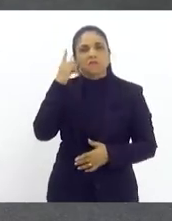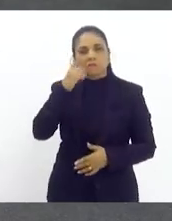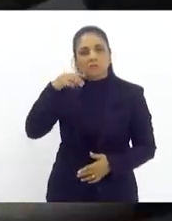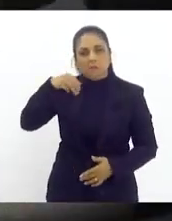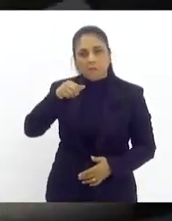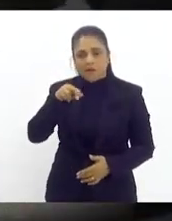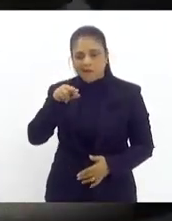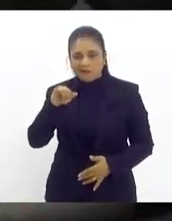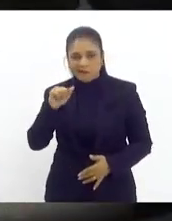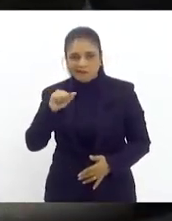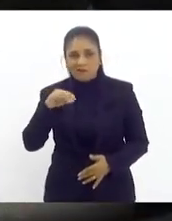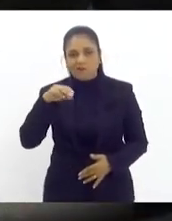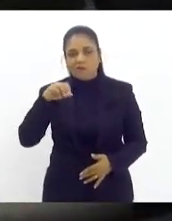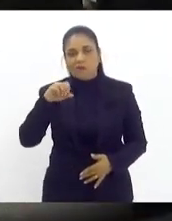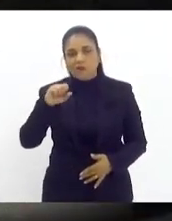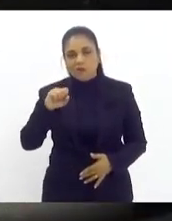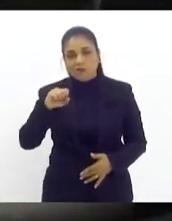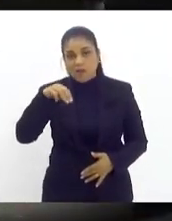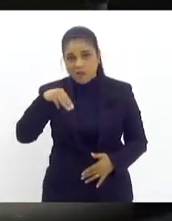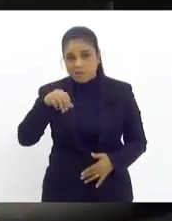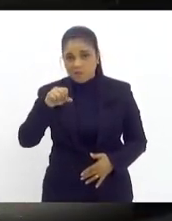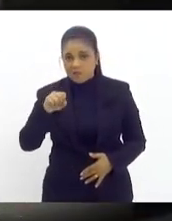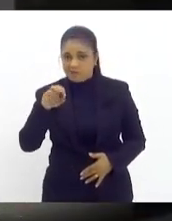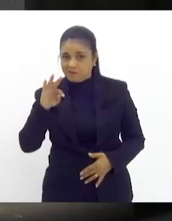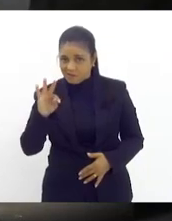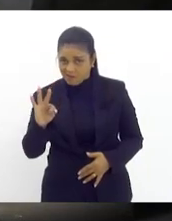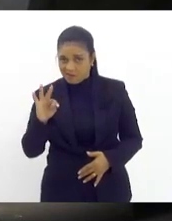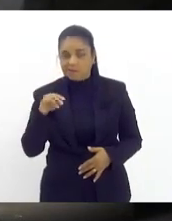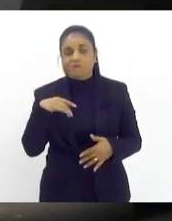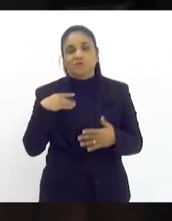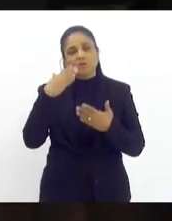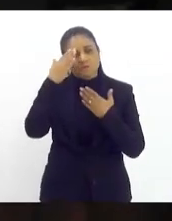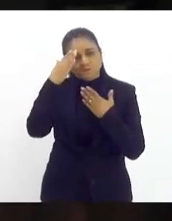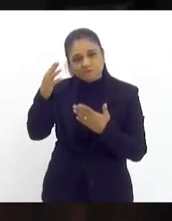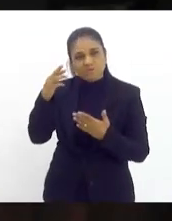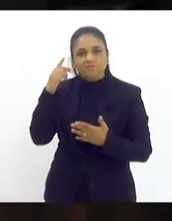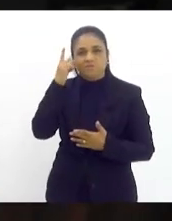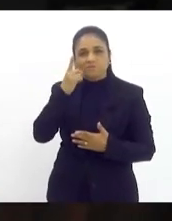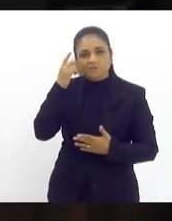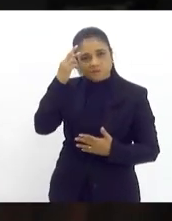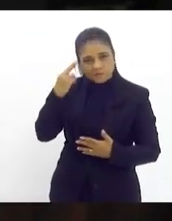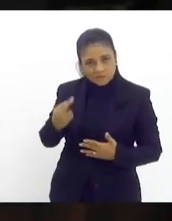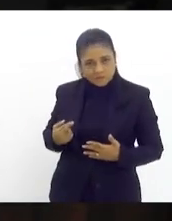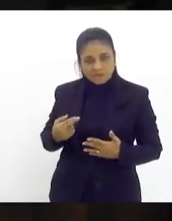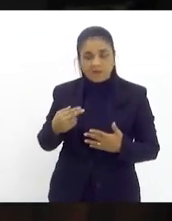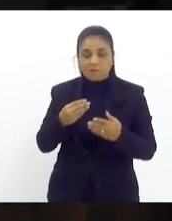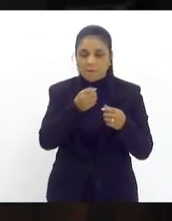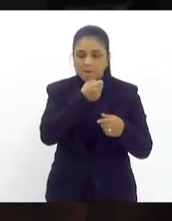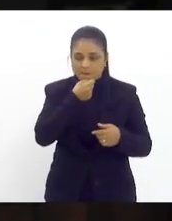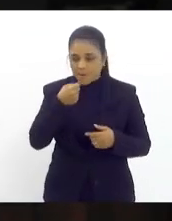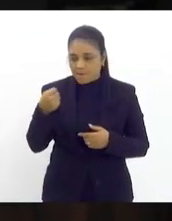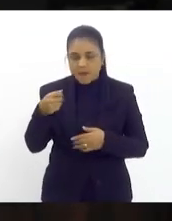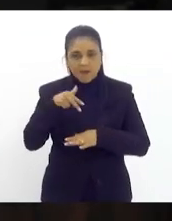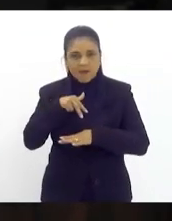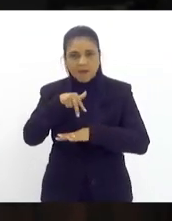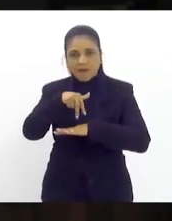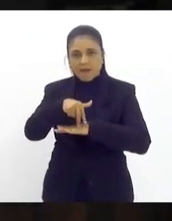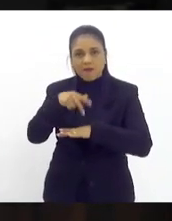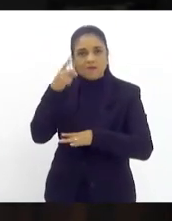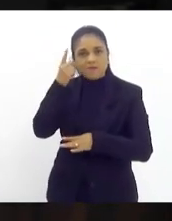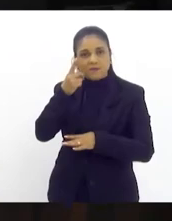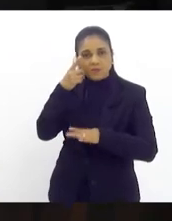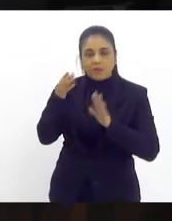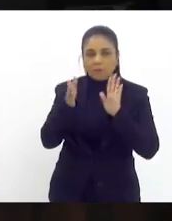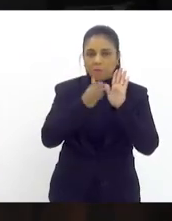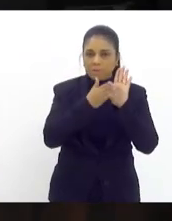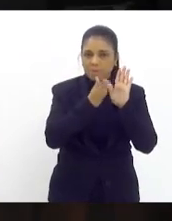Muito obrigado deputada antes de passar a palavra Para nossa querida deputada autora da proposta